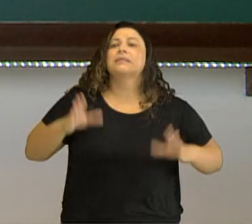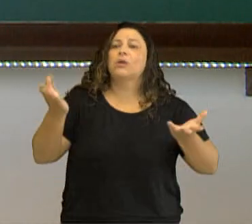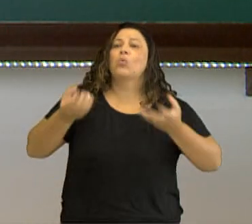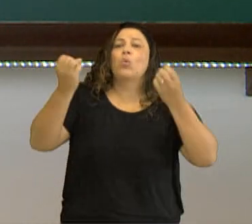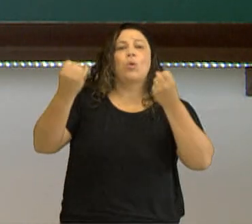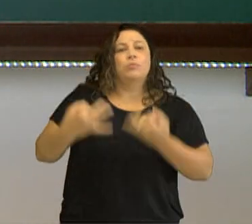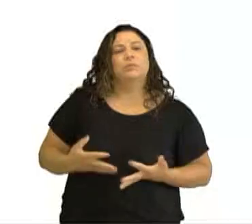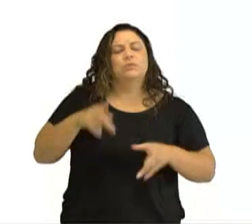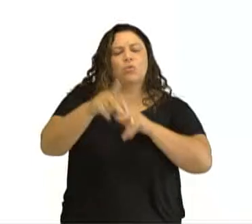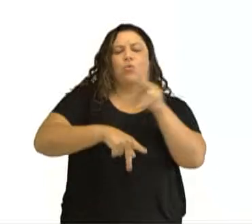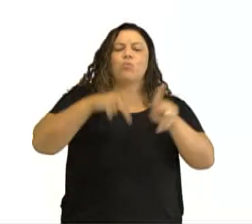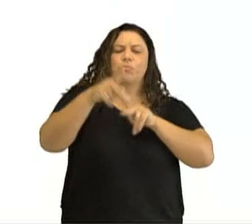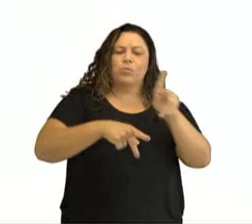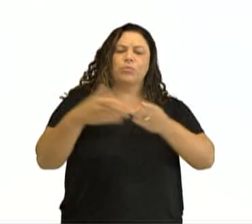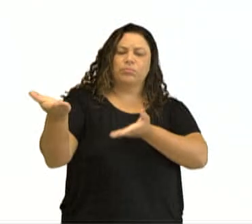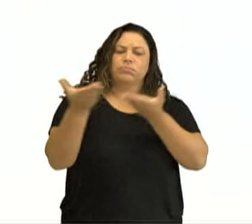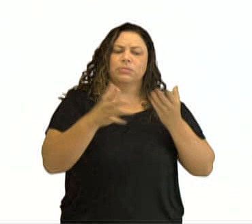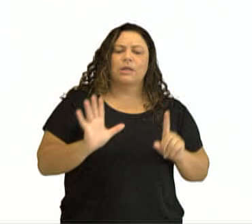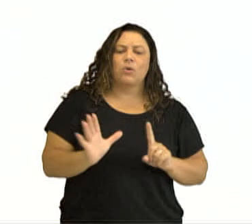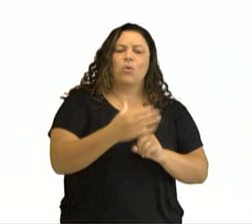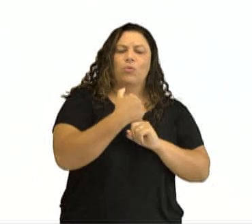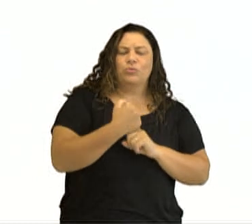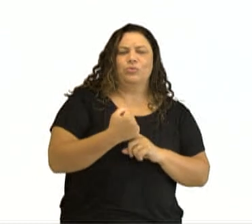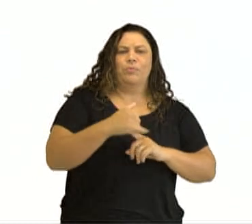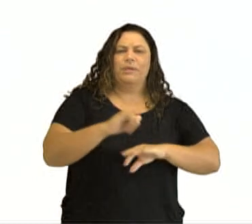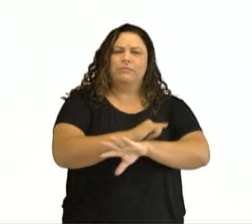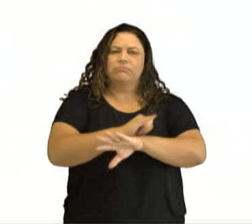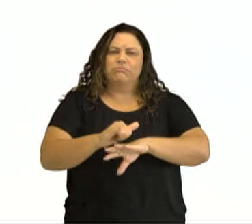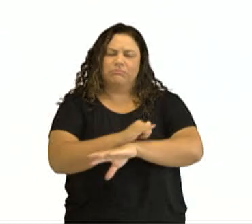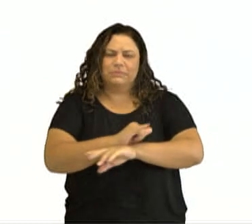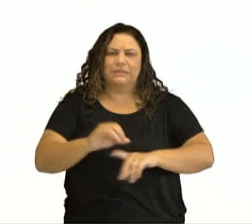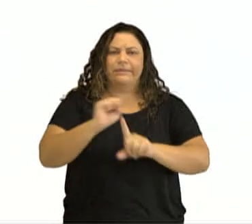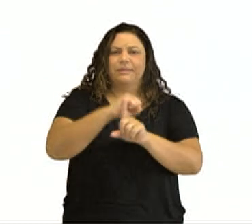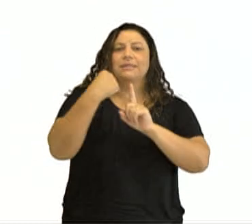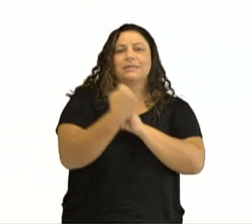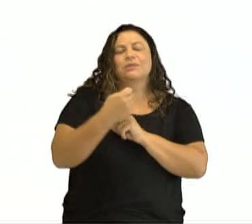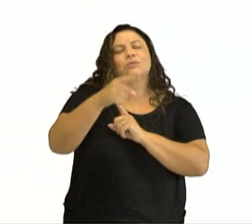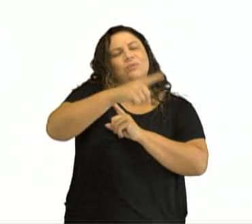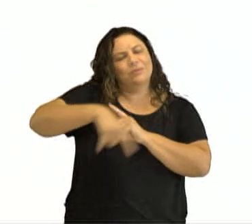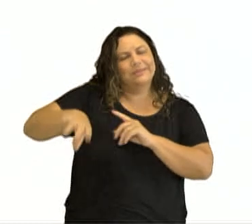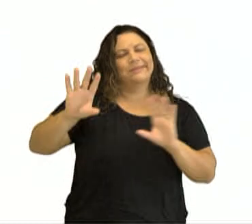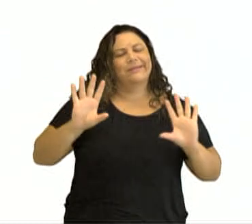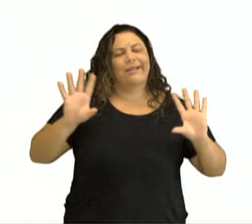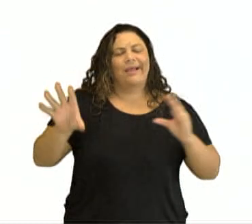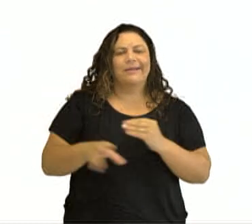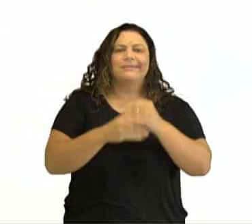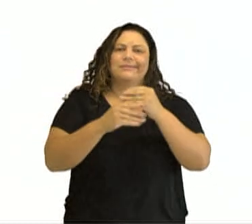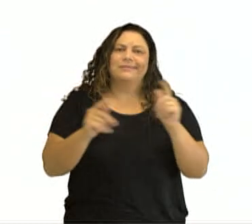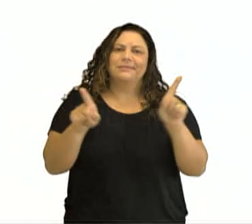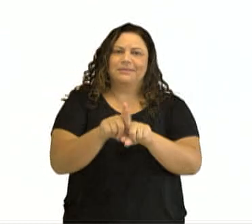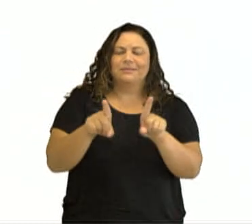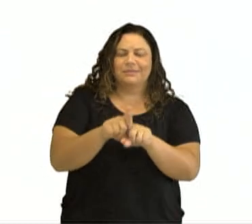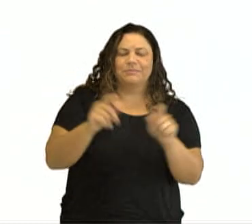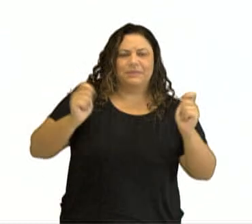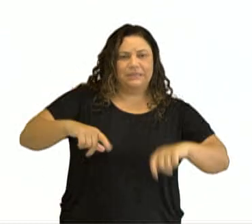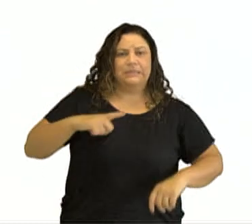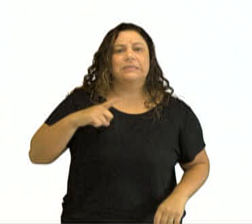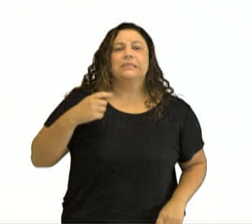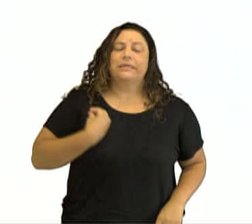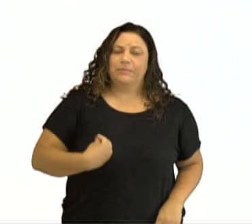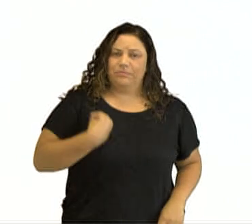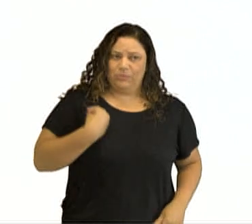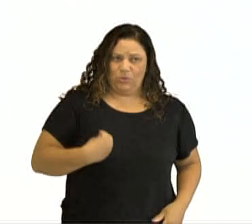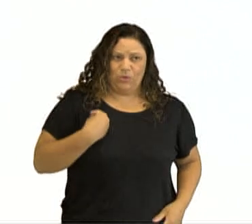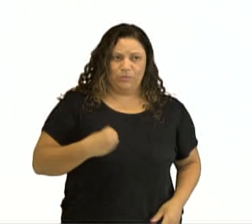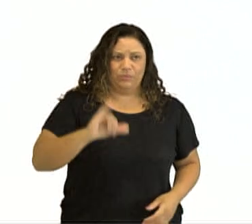esse conhecimento, né, esse domínio de técnica e dessa sociedade mais complexa que existia nesses povos